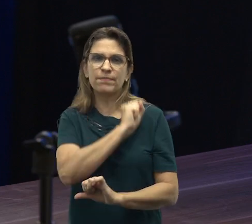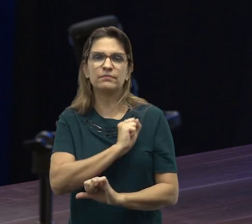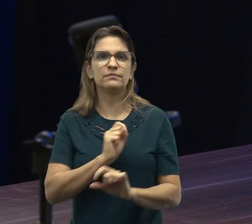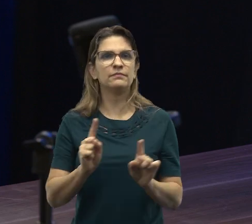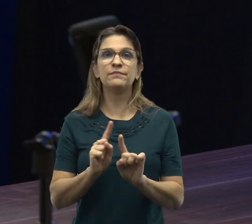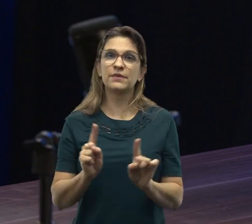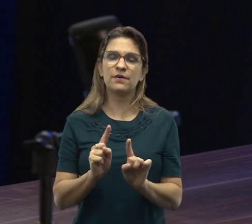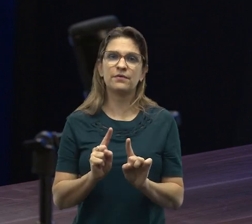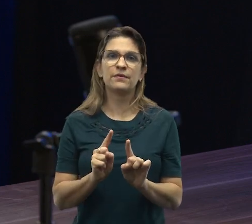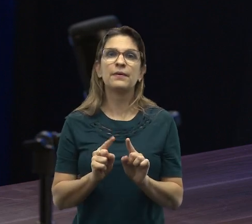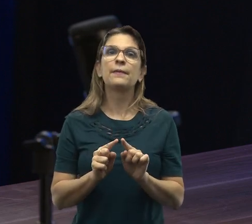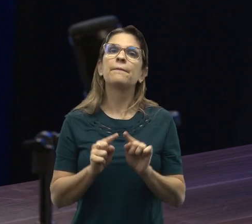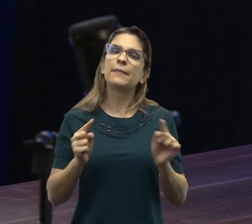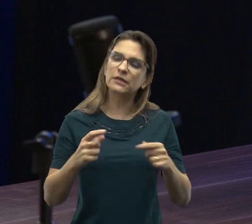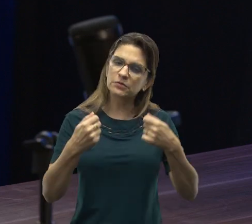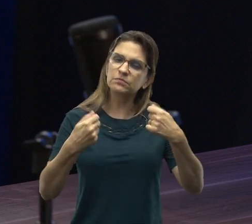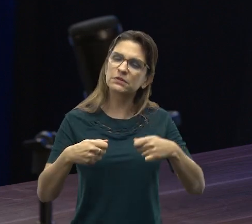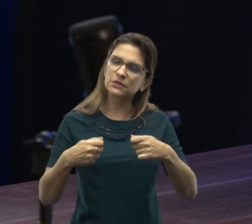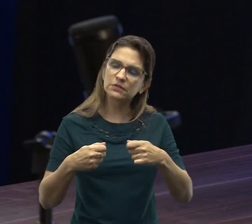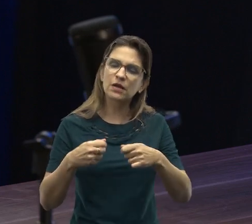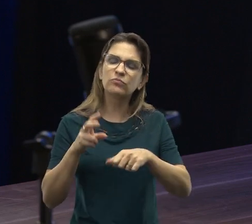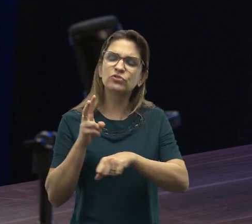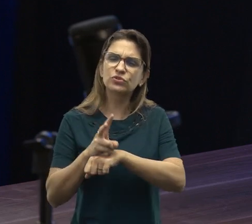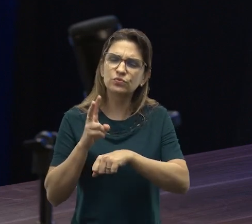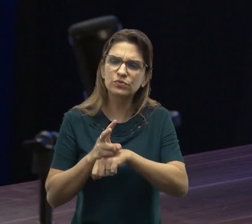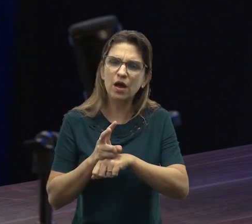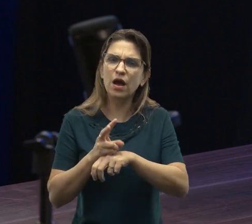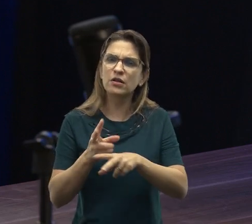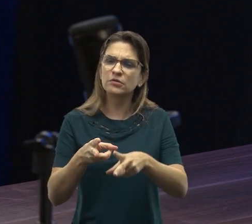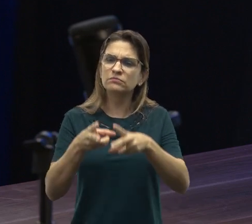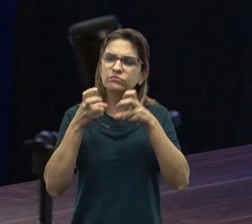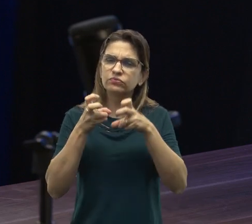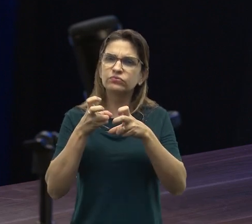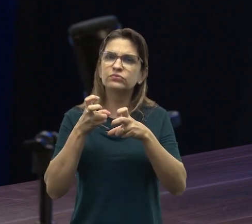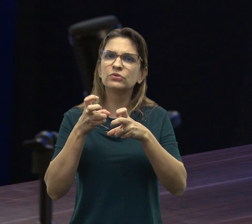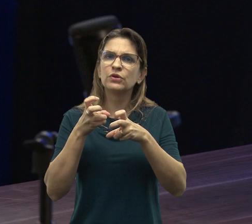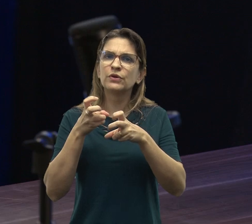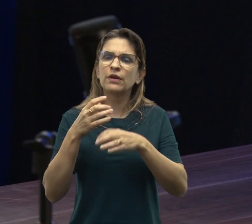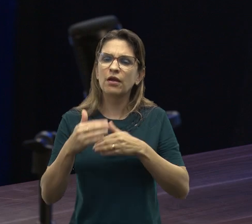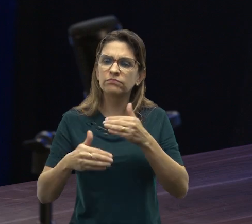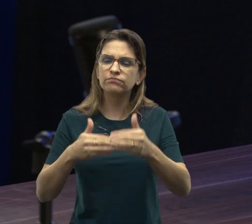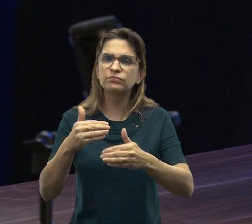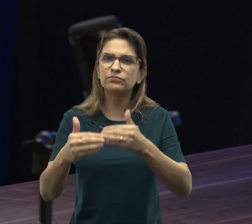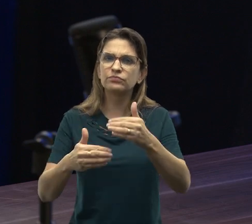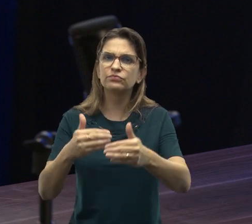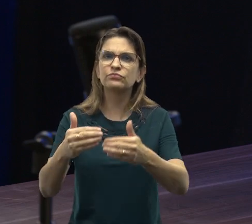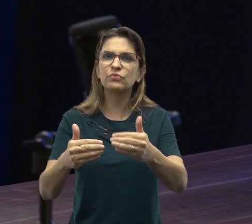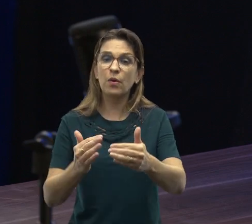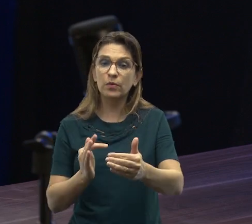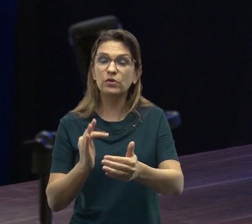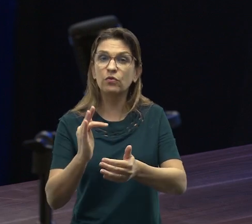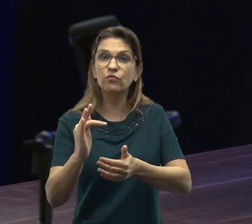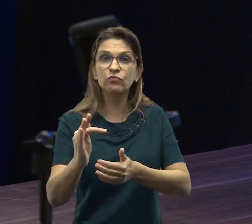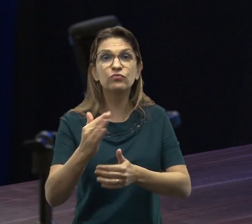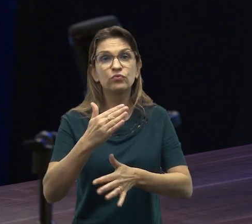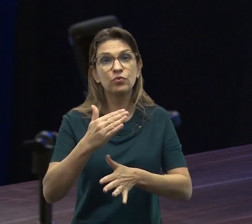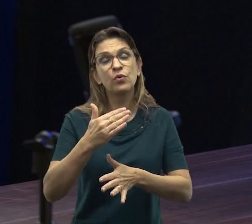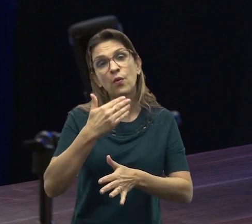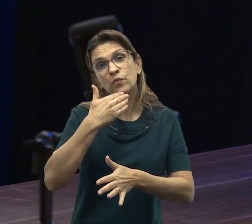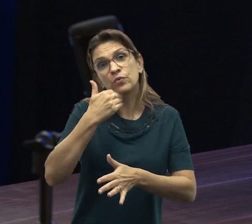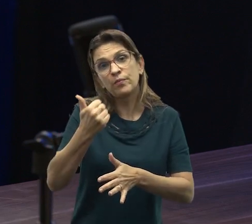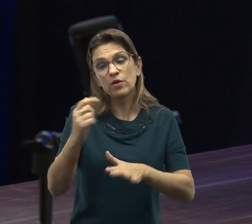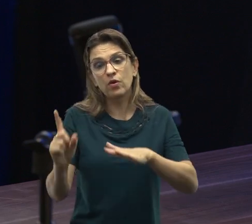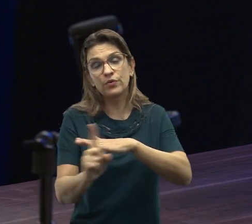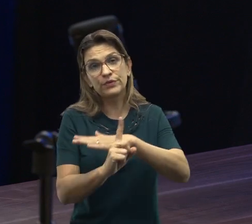como prioridade para que a gente também venha a ter uma melhora no médio e longo prazo. Hoje a gente está vendo